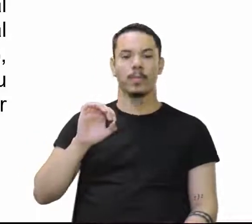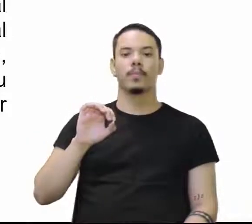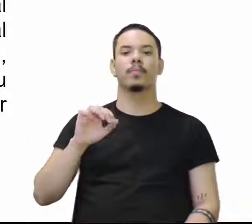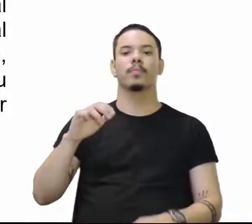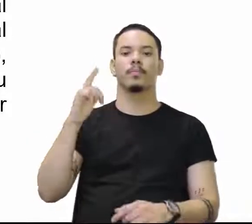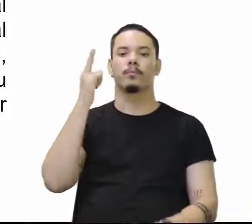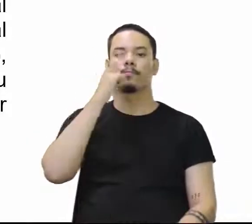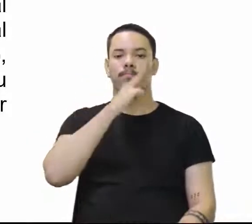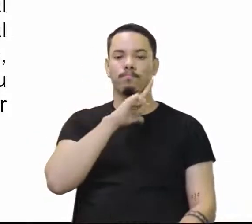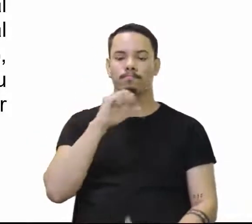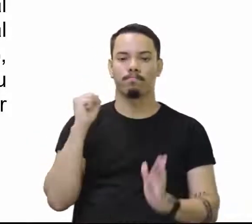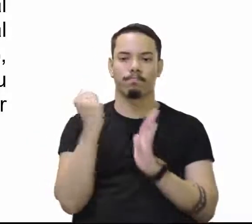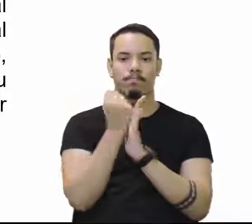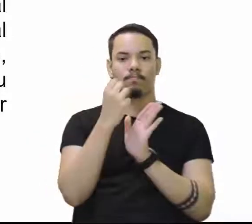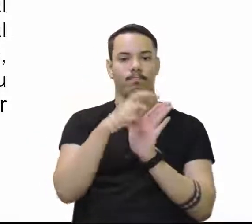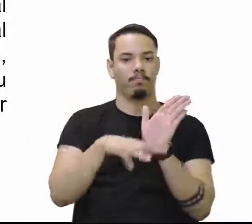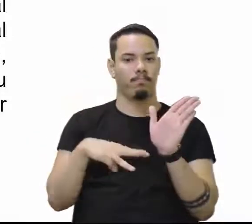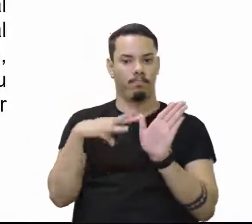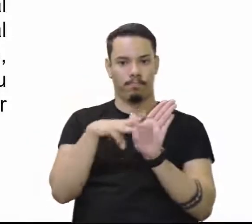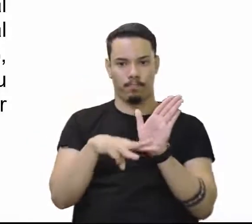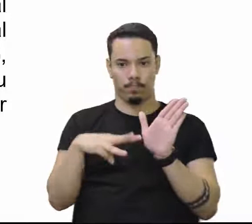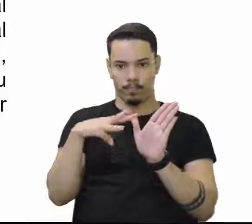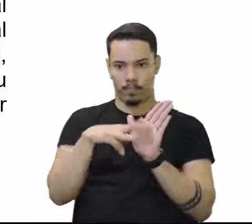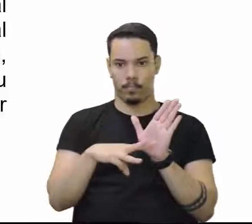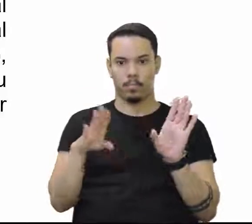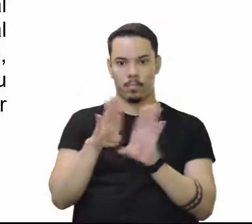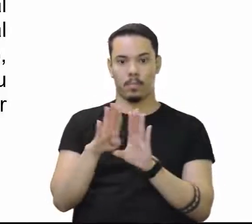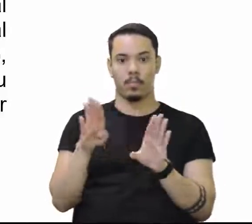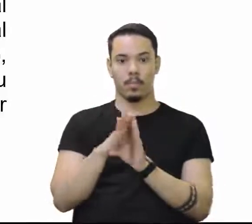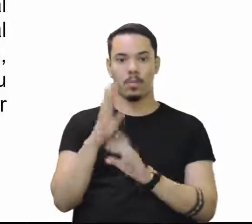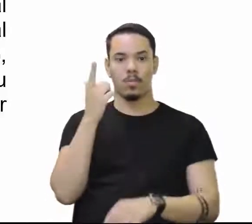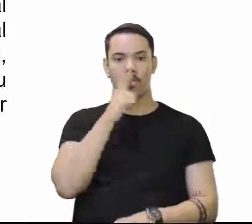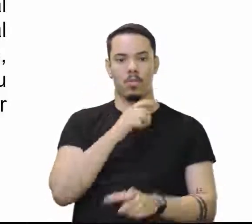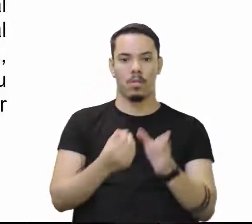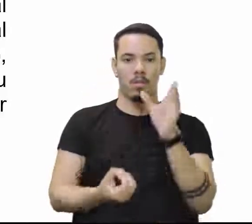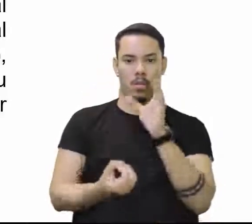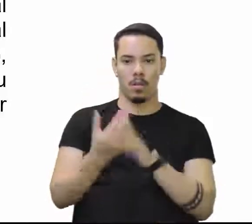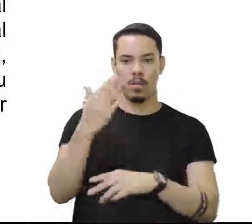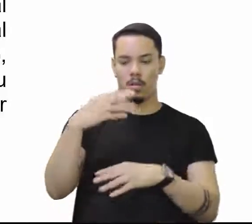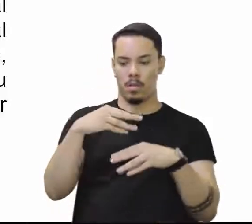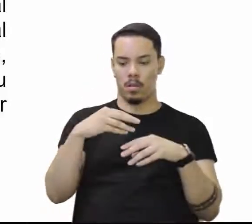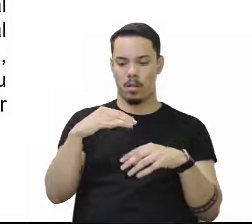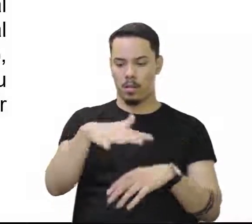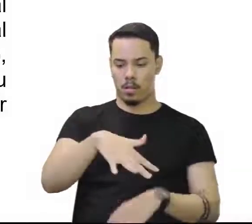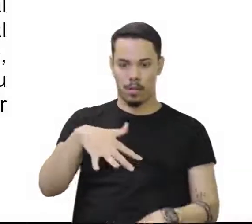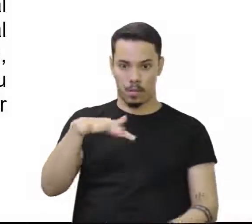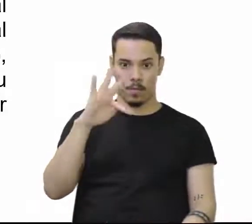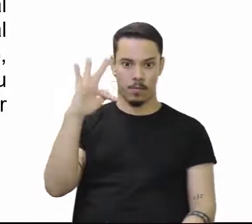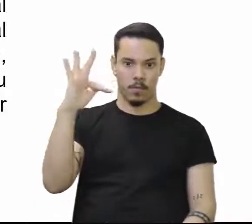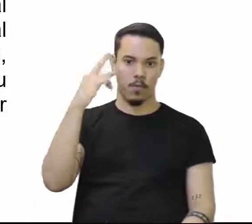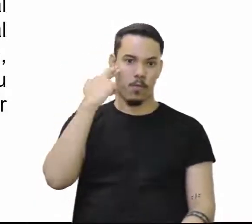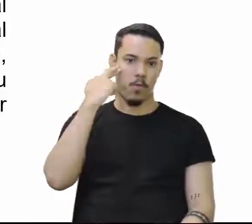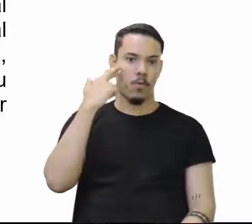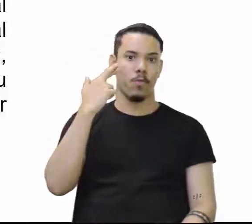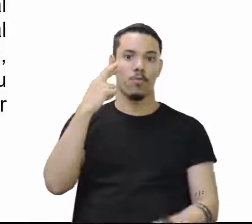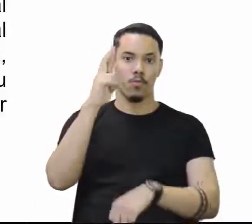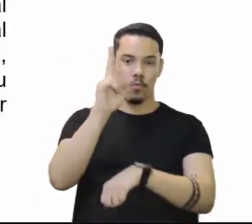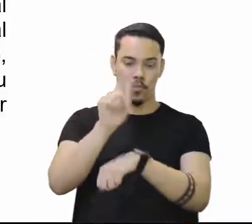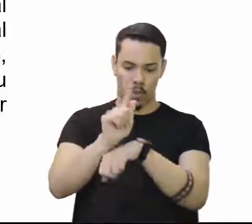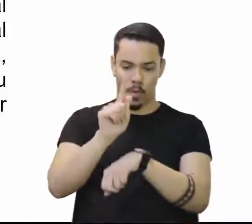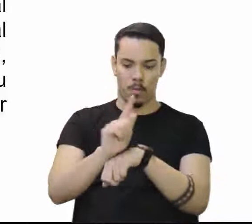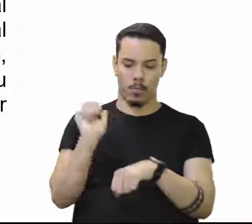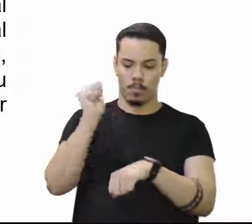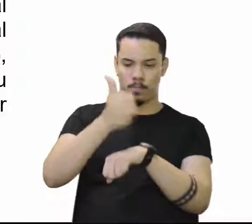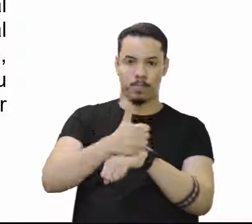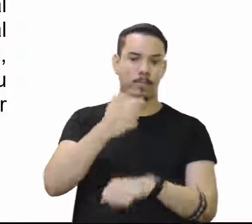Nacionalizou a estrada de ferro Madre Mamoré e atuou para a criação do território federal do Guaporé, atual estado de Rondônia, se